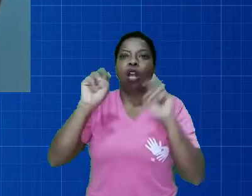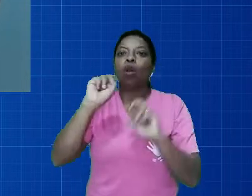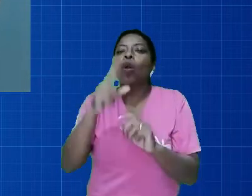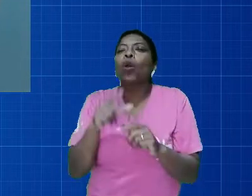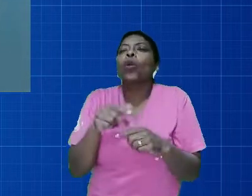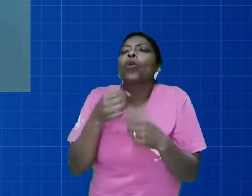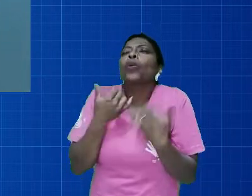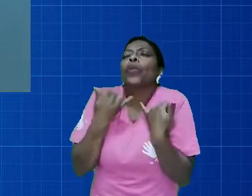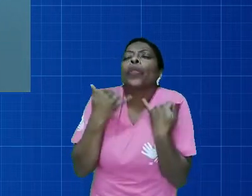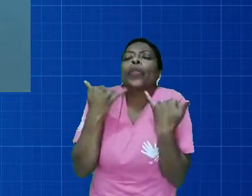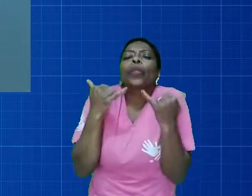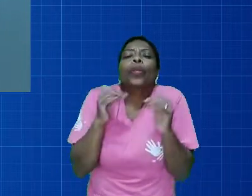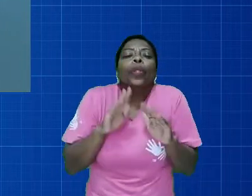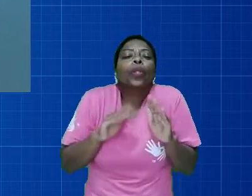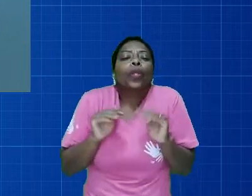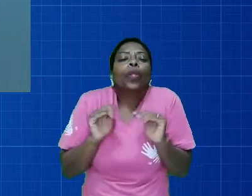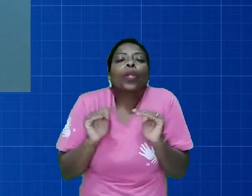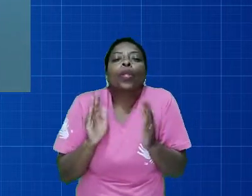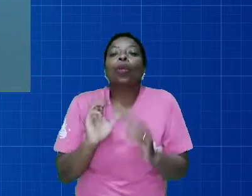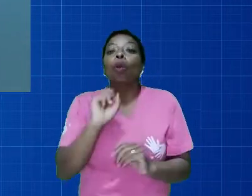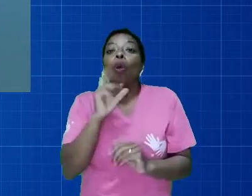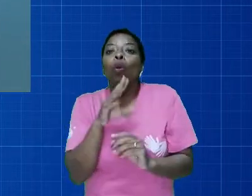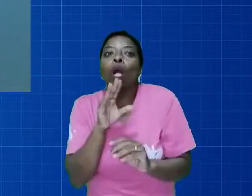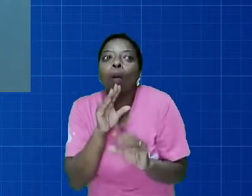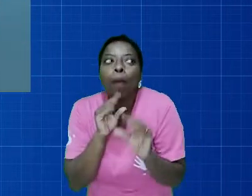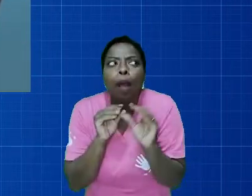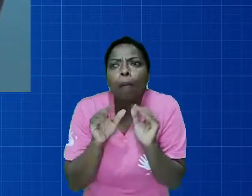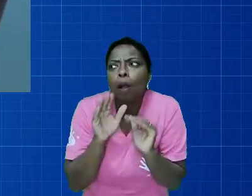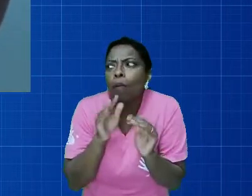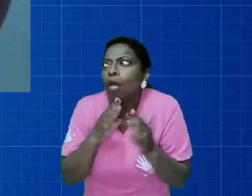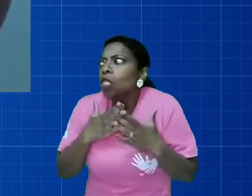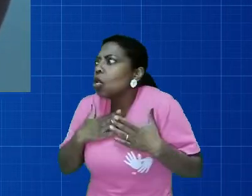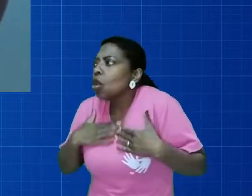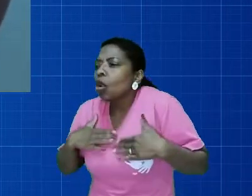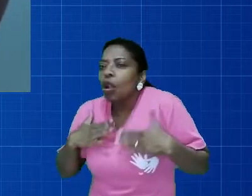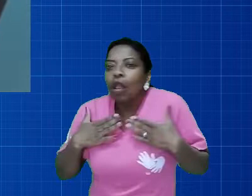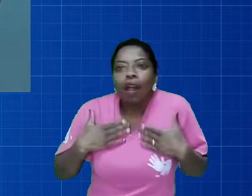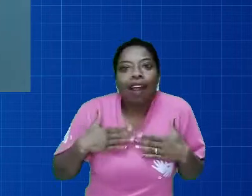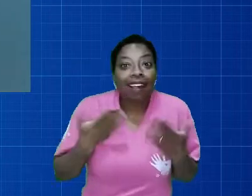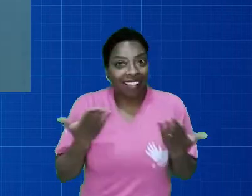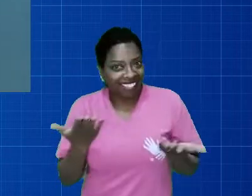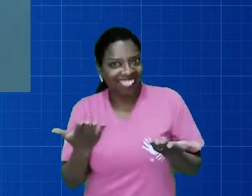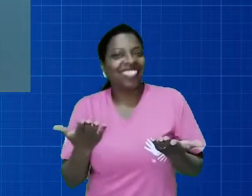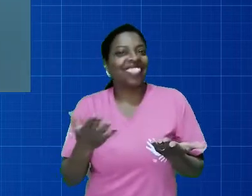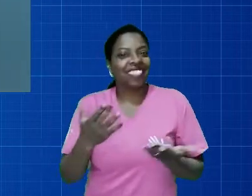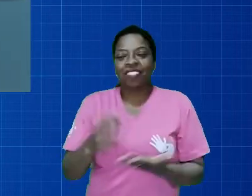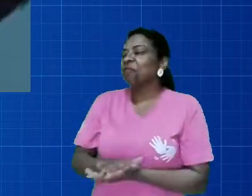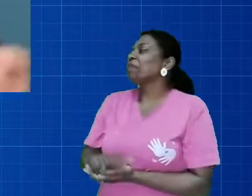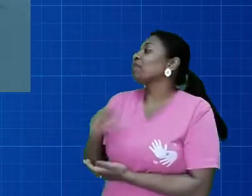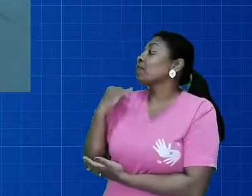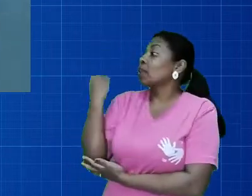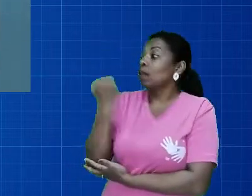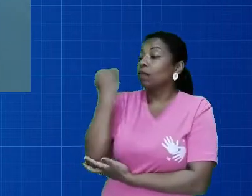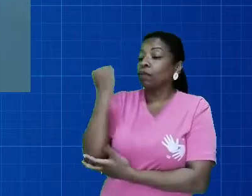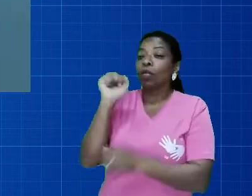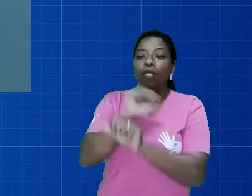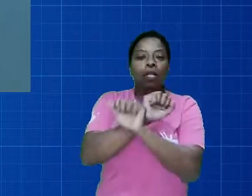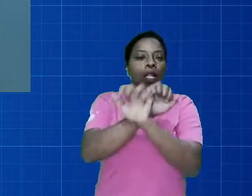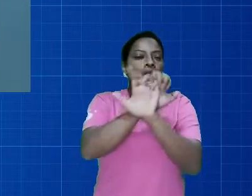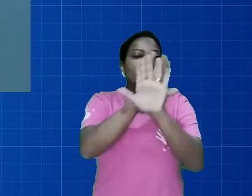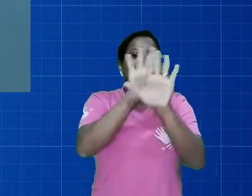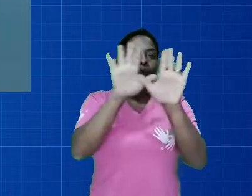de criança? Ou uma voz até sussurrada, sabe? E é bem importante também usar sempre uma voz bem